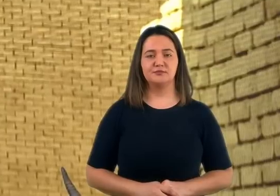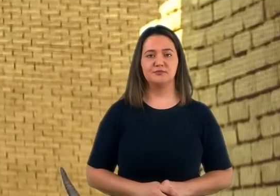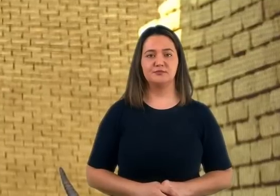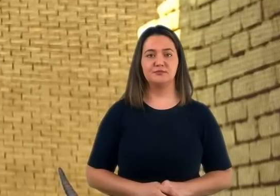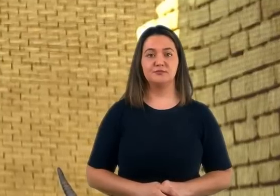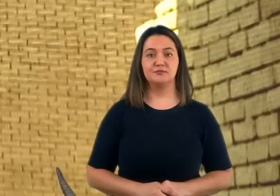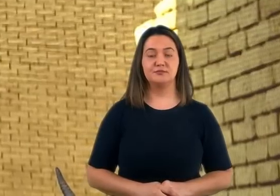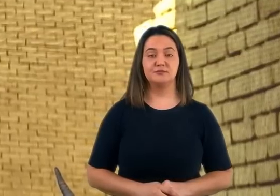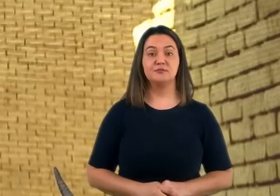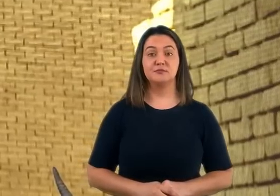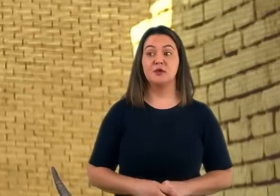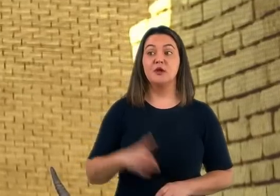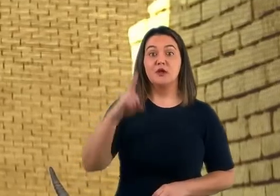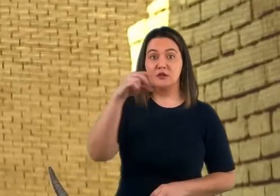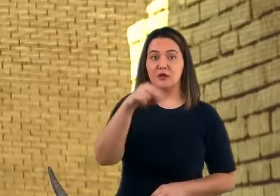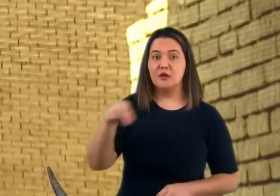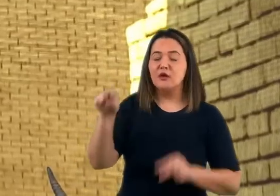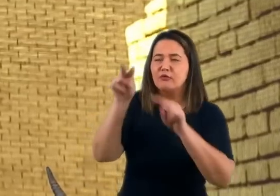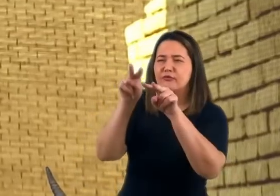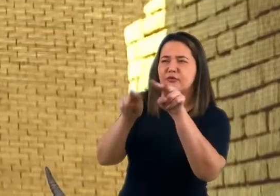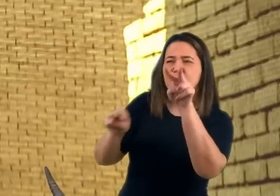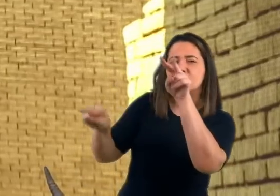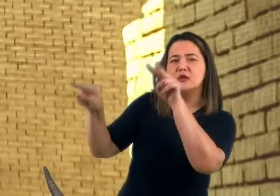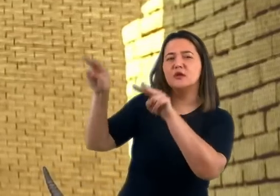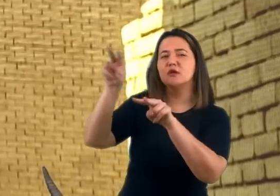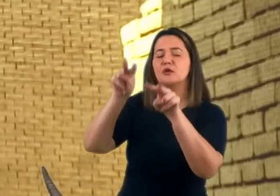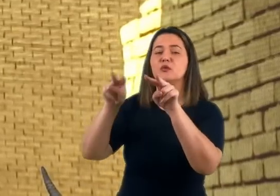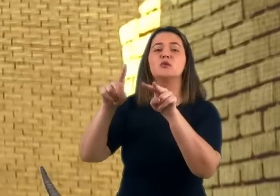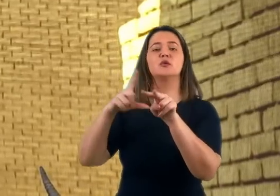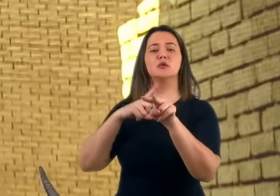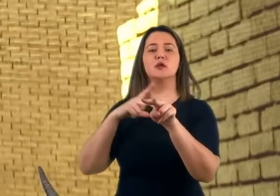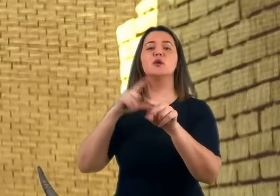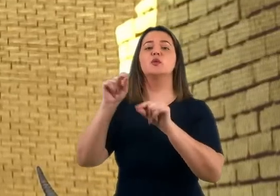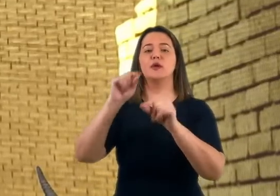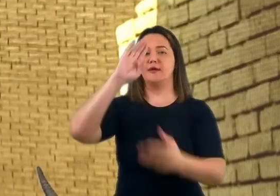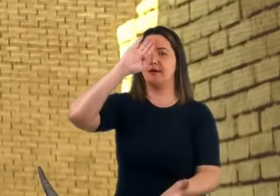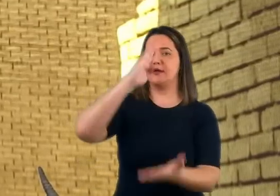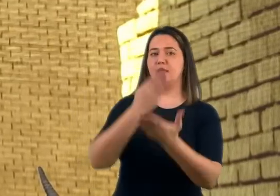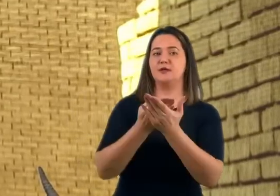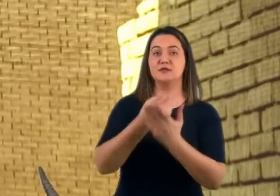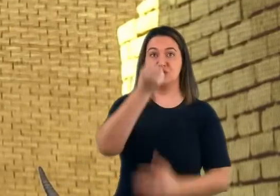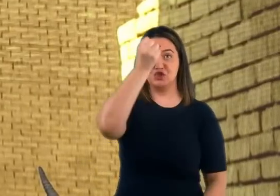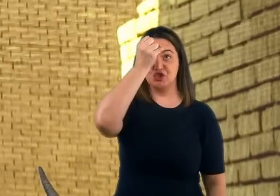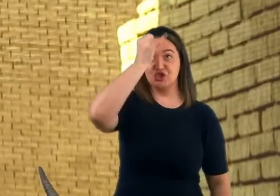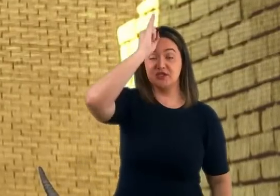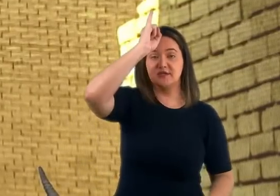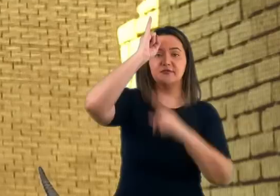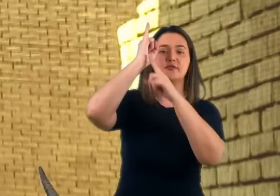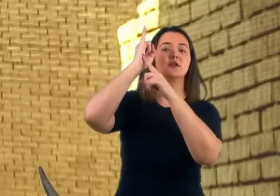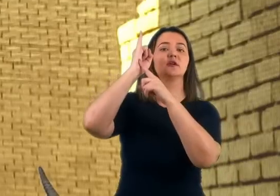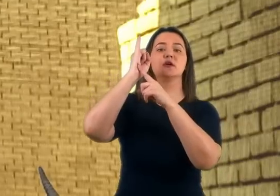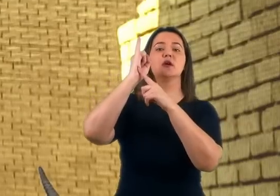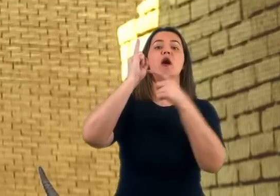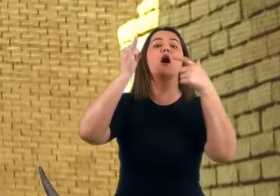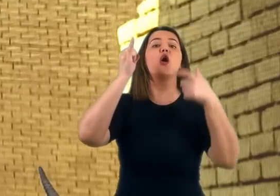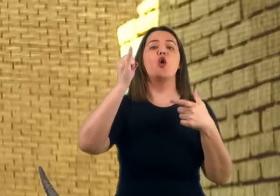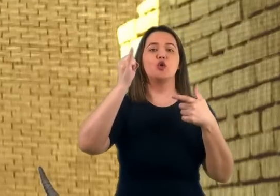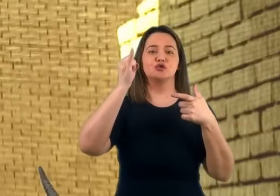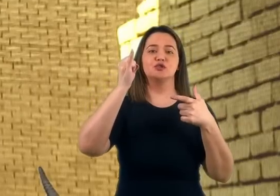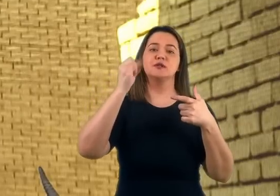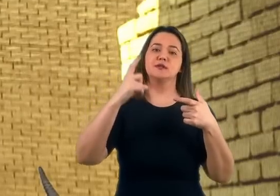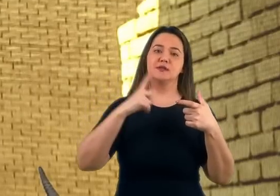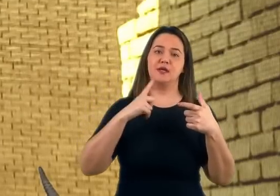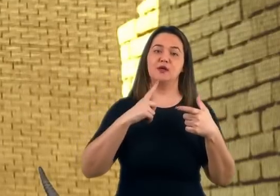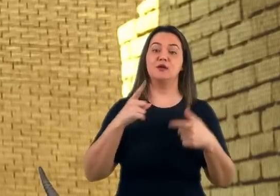A visão historicista, que é aquela que eu defendo, inclui a crença de que o chifre pequeno surge do